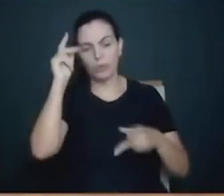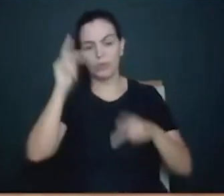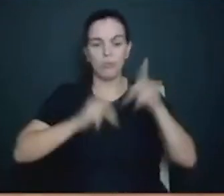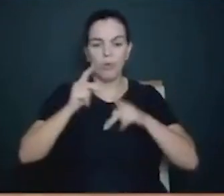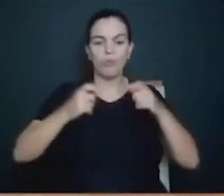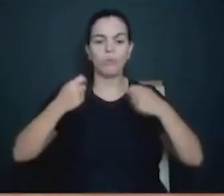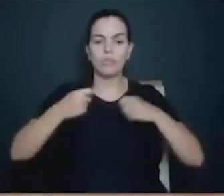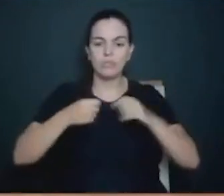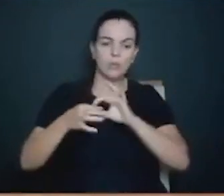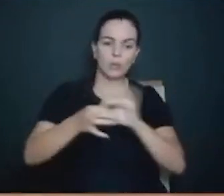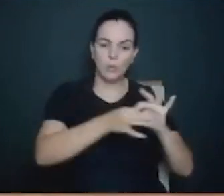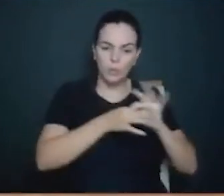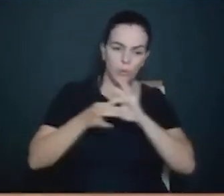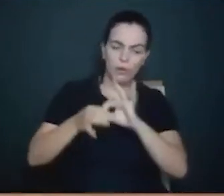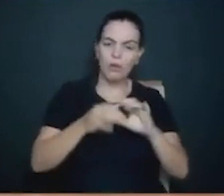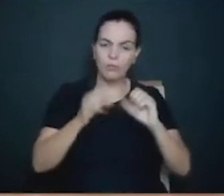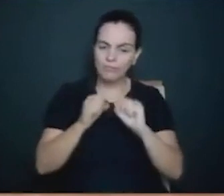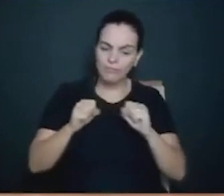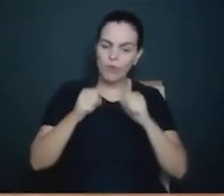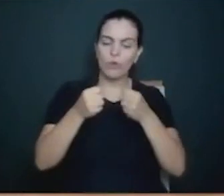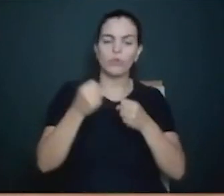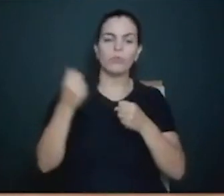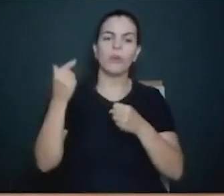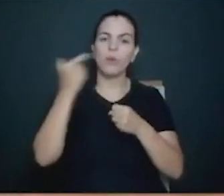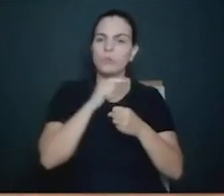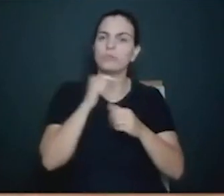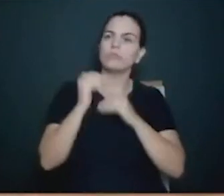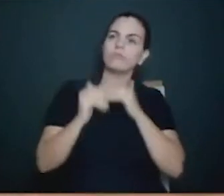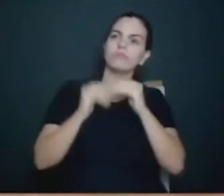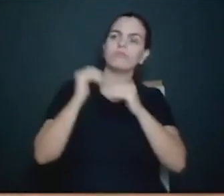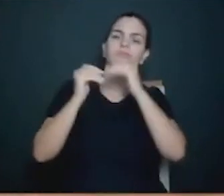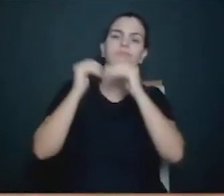coletivo para que a gente avance nessa questão